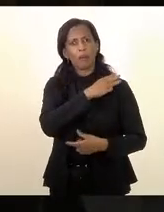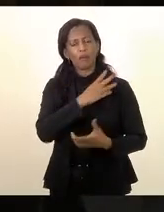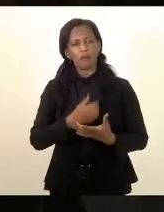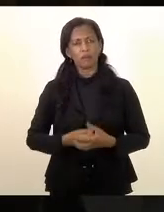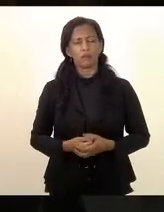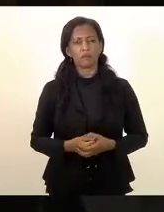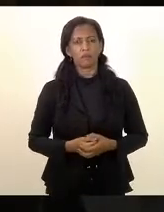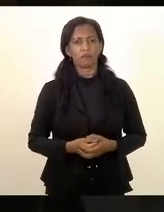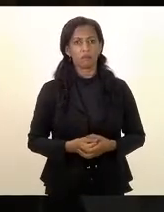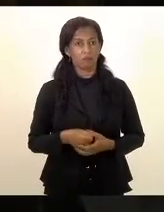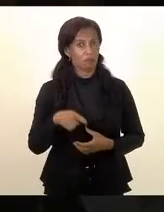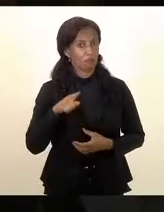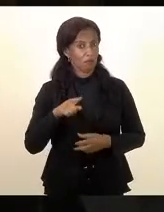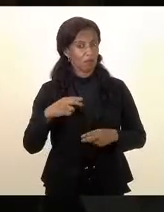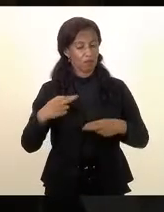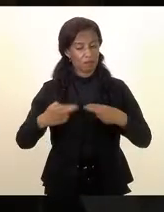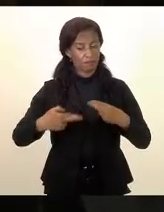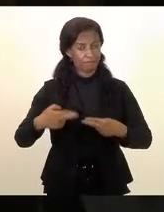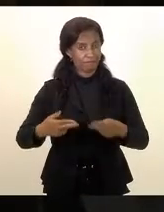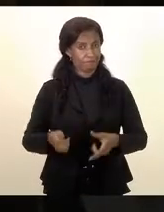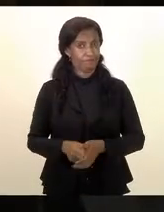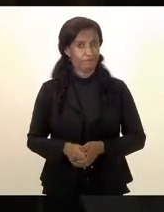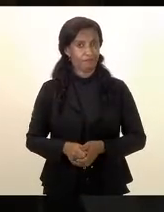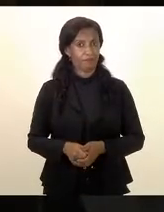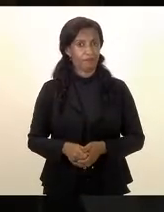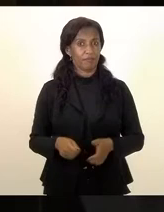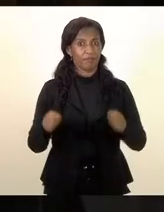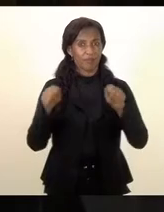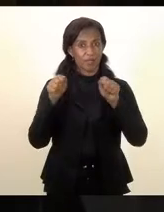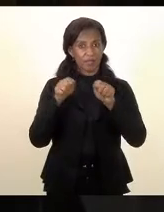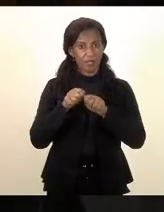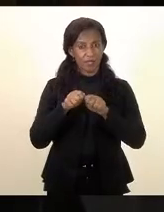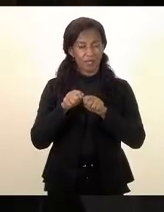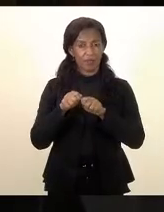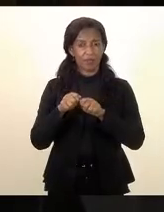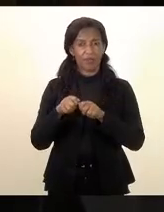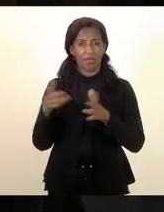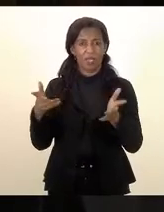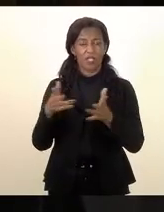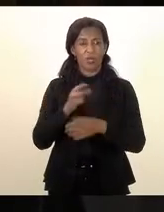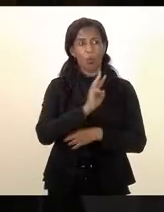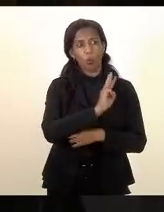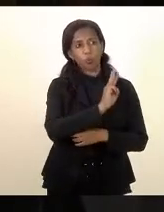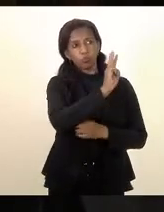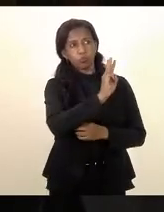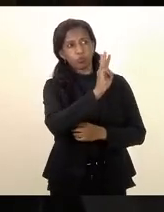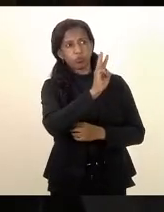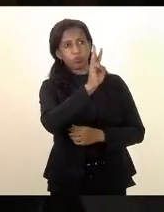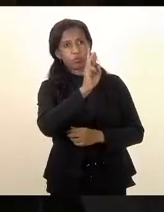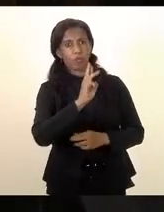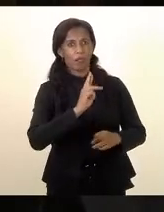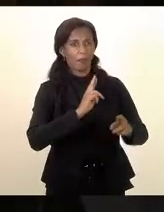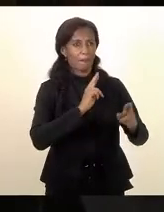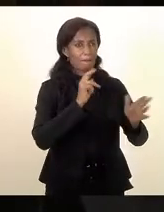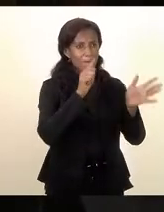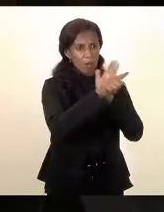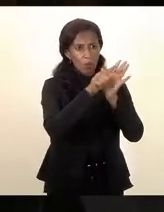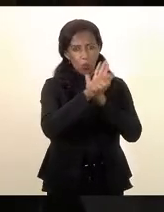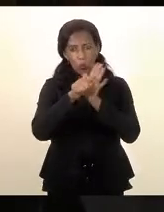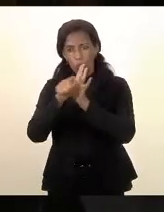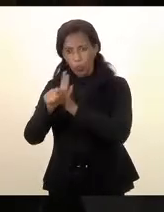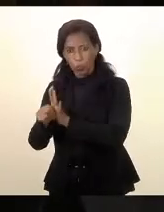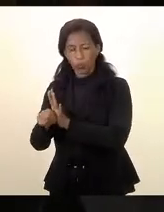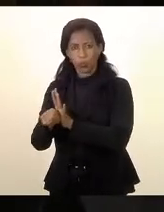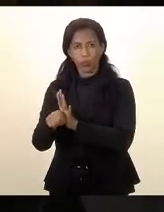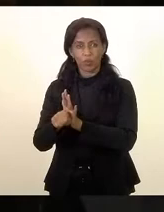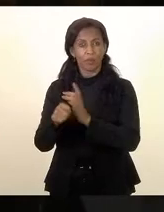essa reforma que fez uma consulta à população brasileira através do seu site eletrônico careceu de